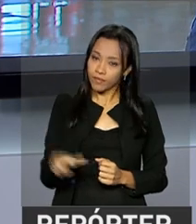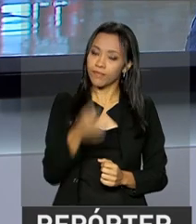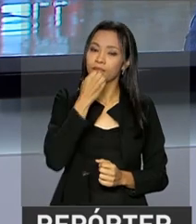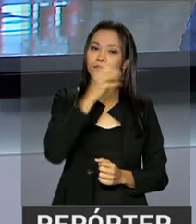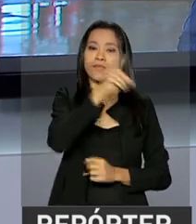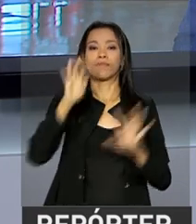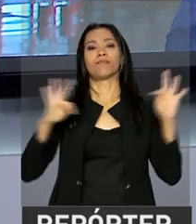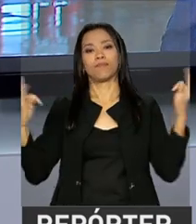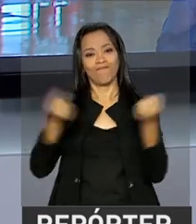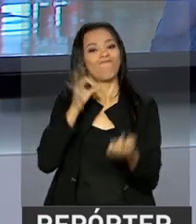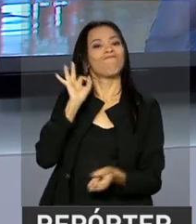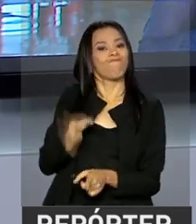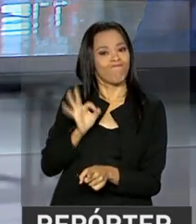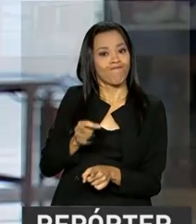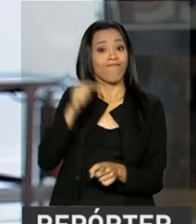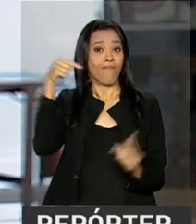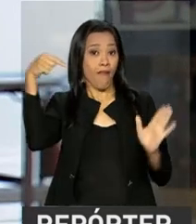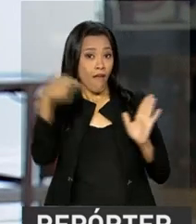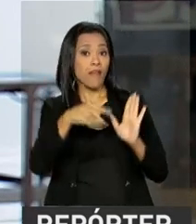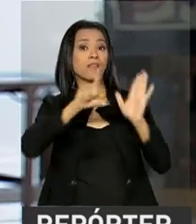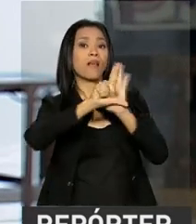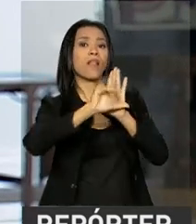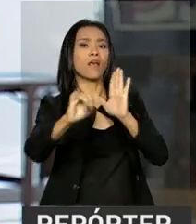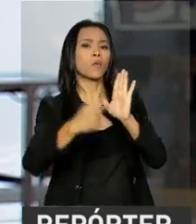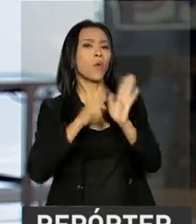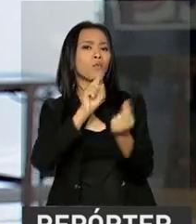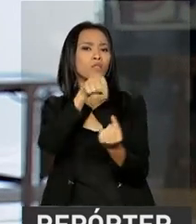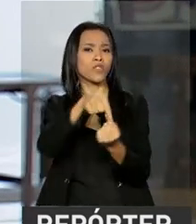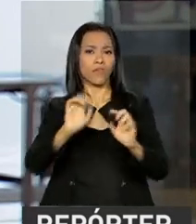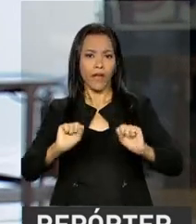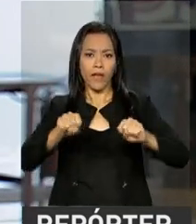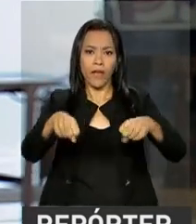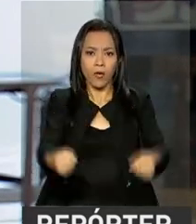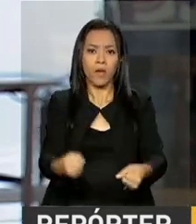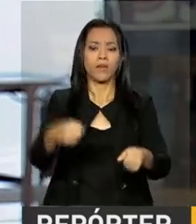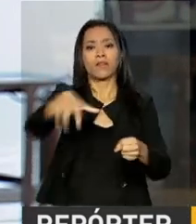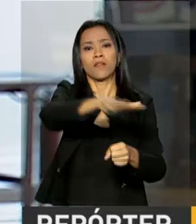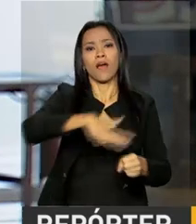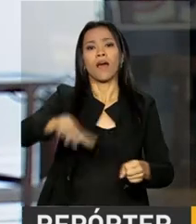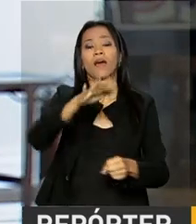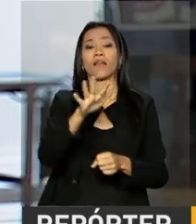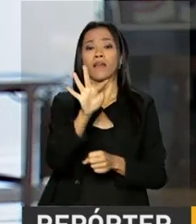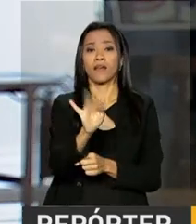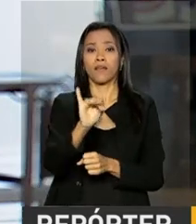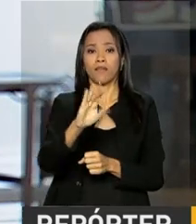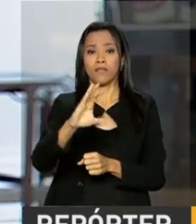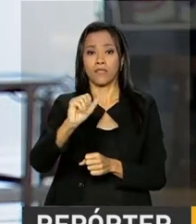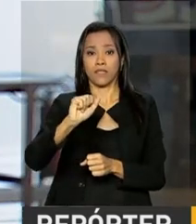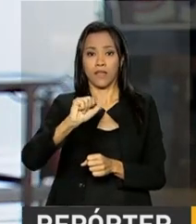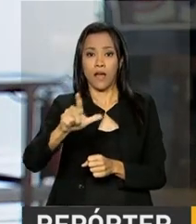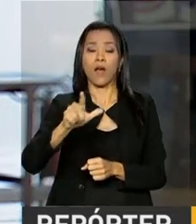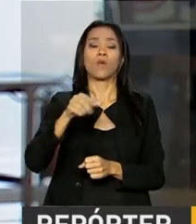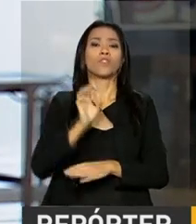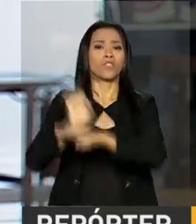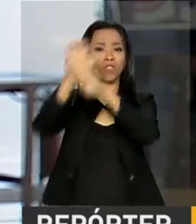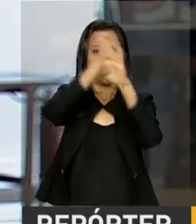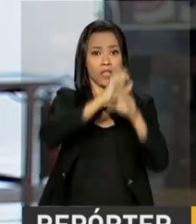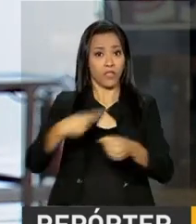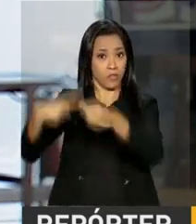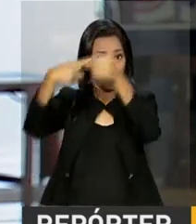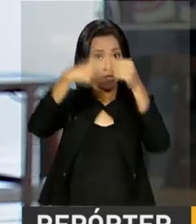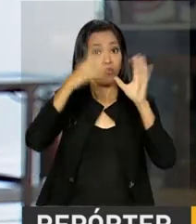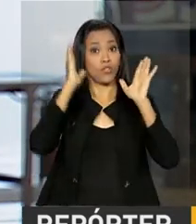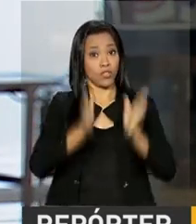isso mesmo leandro essa lei que trata da recuperação fiscal de estados e municípios foi sancionada pelo presidente